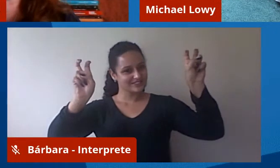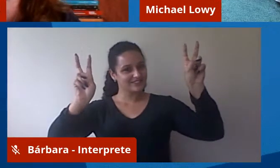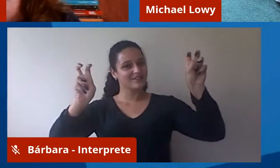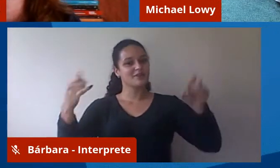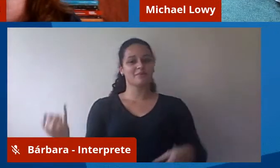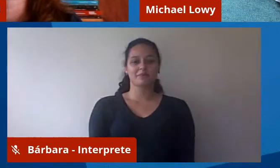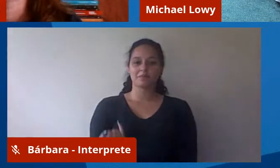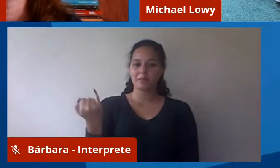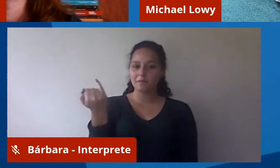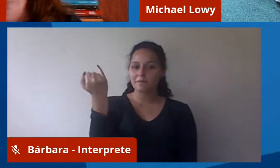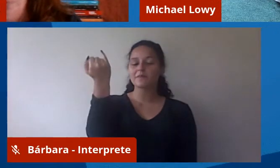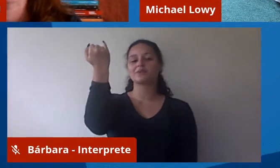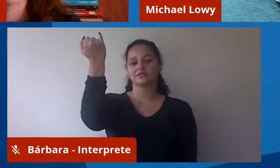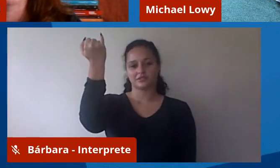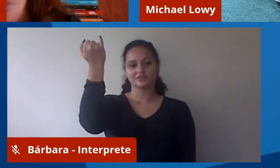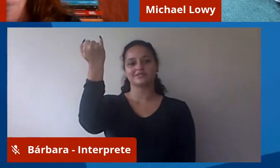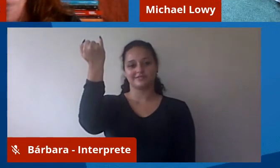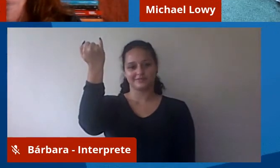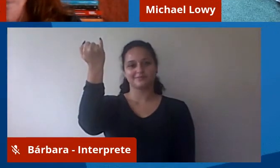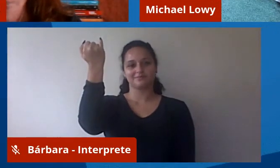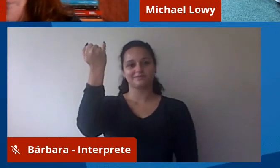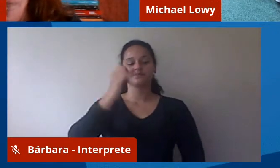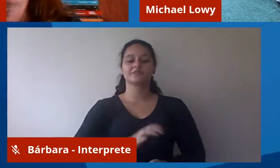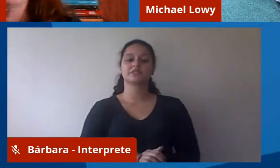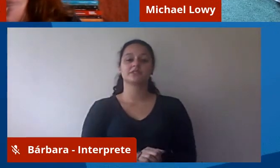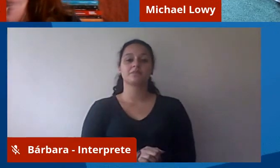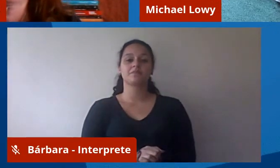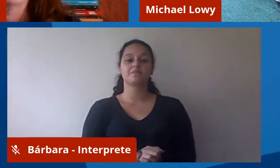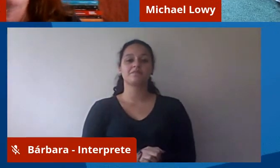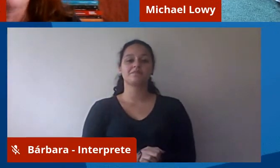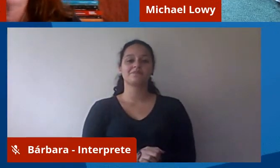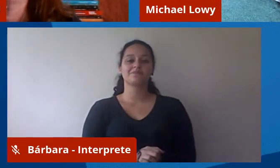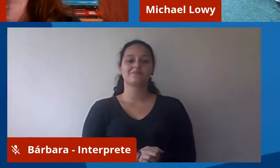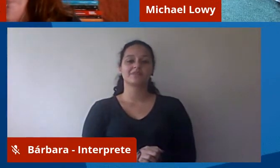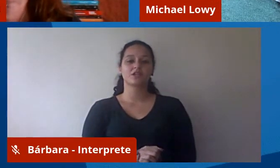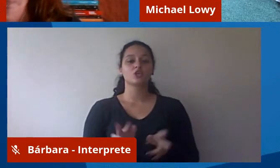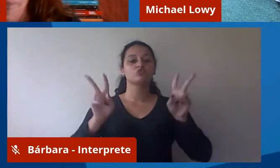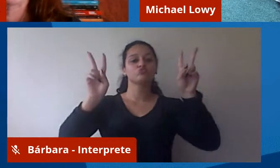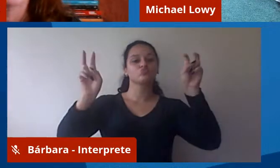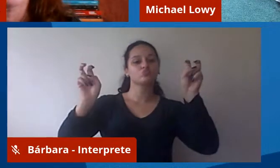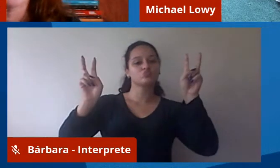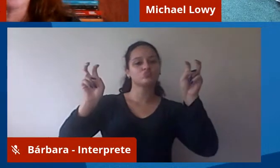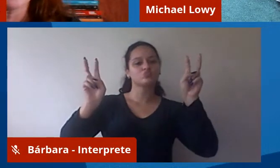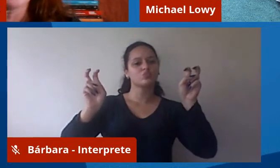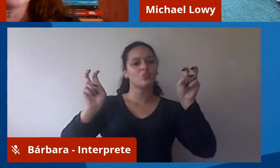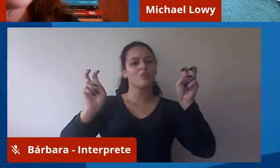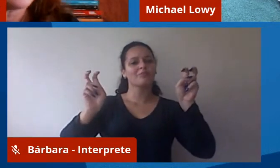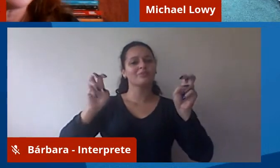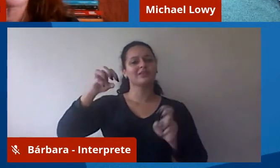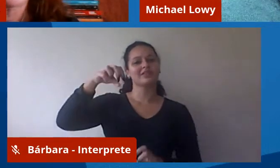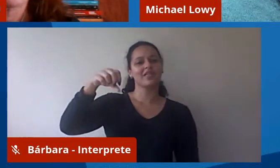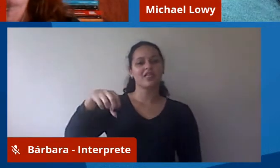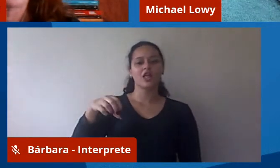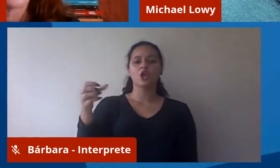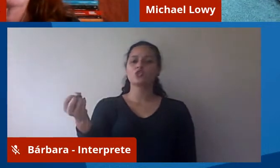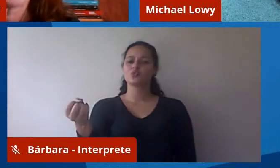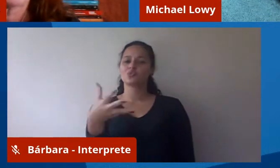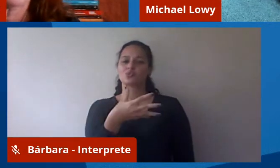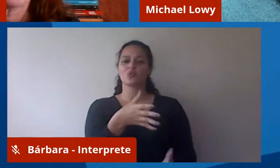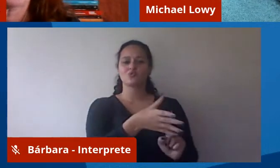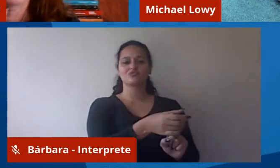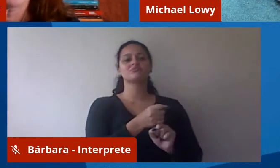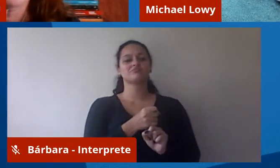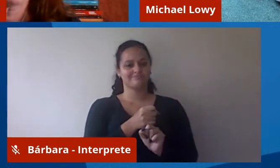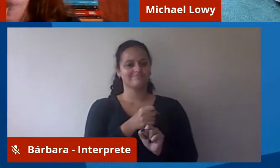Ameaça neofascista à democracia. Professor Lovi, muito obrigada pela sua presença. Sinta-se à